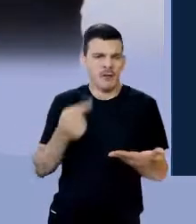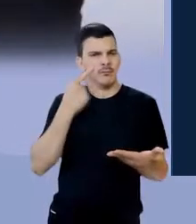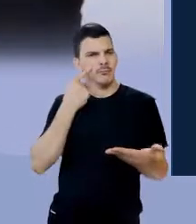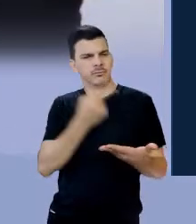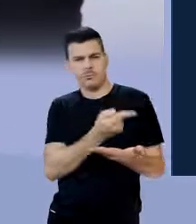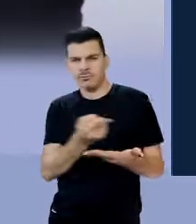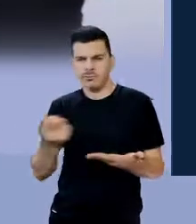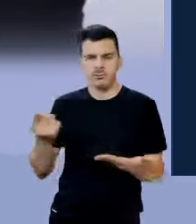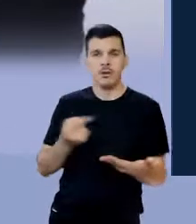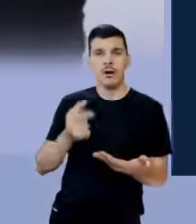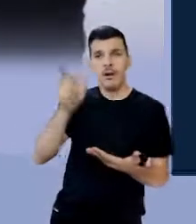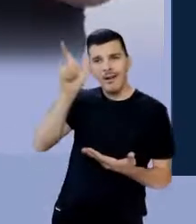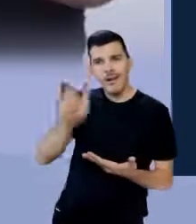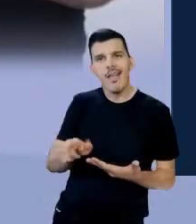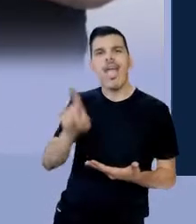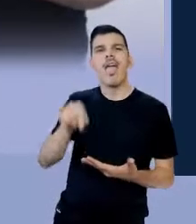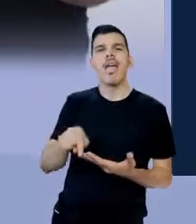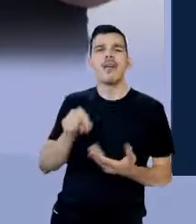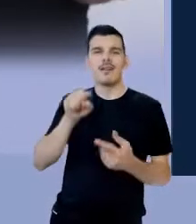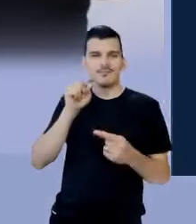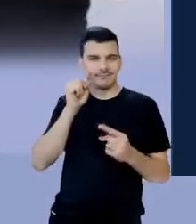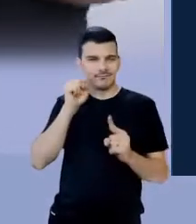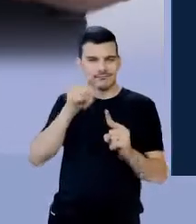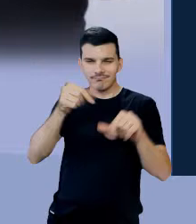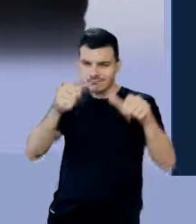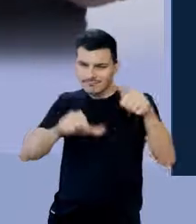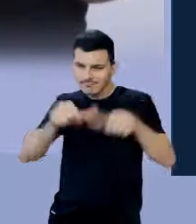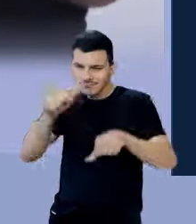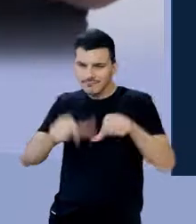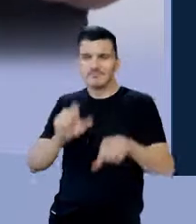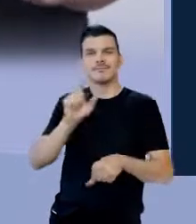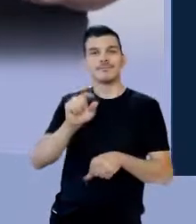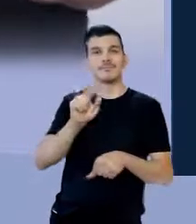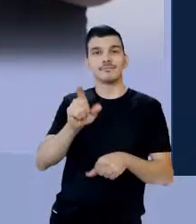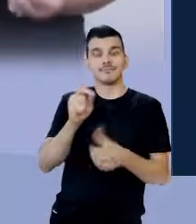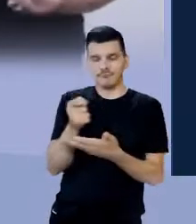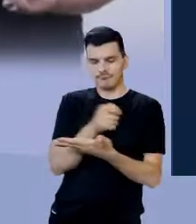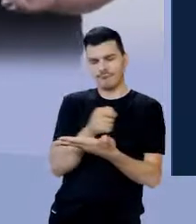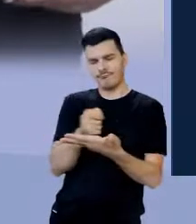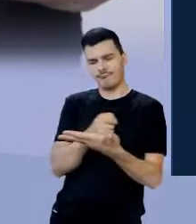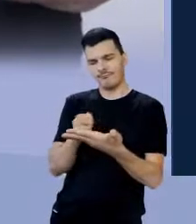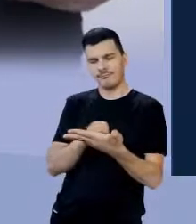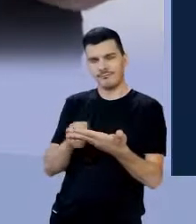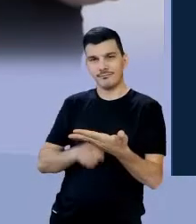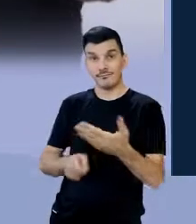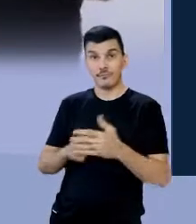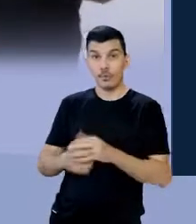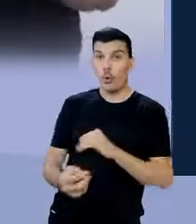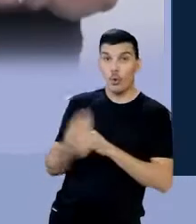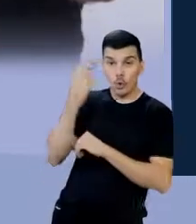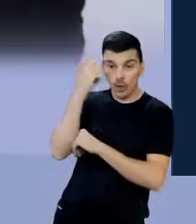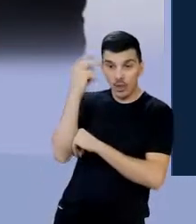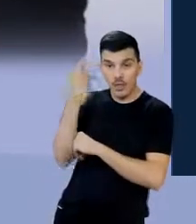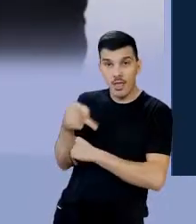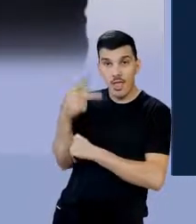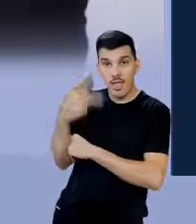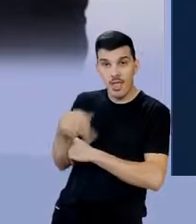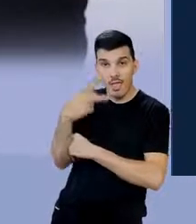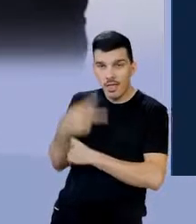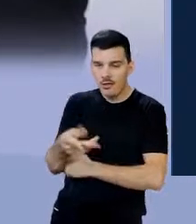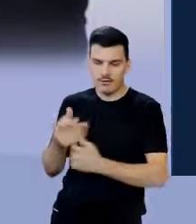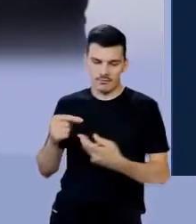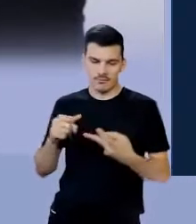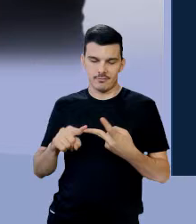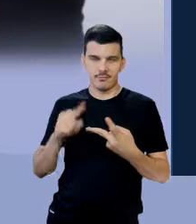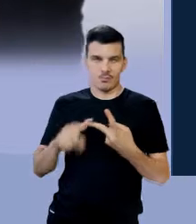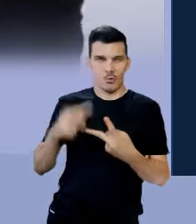Então, esse homem será o objeto de trabalho desse escritor, a cultura